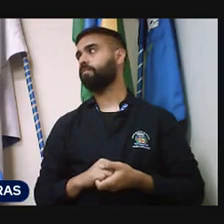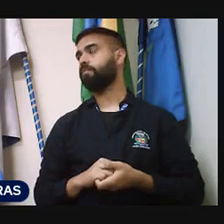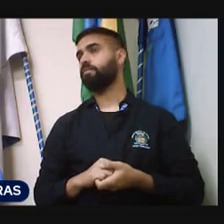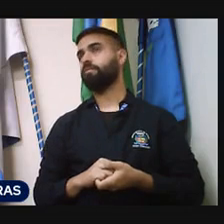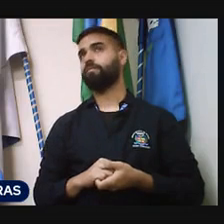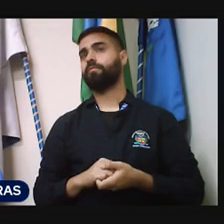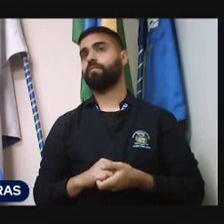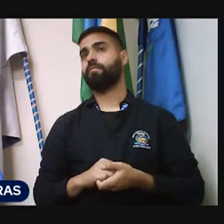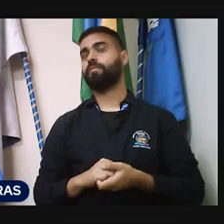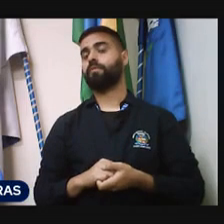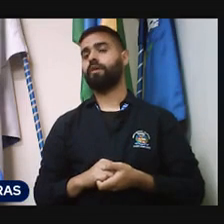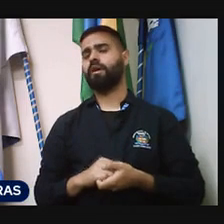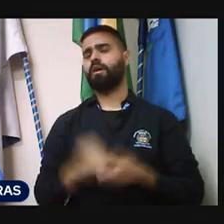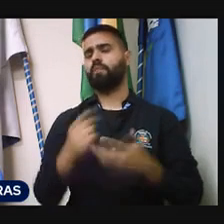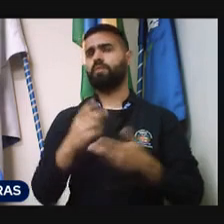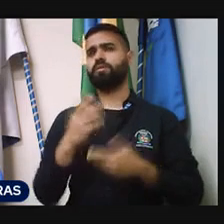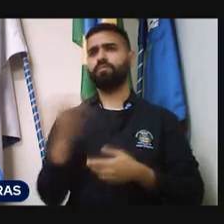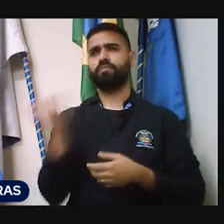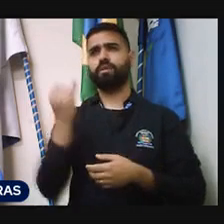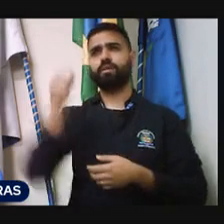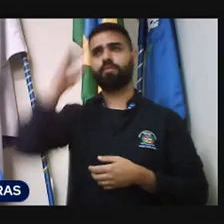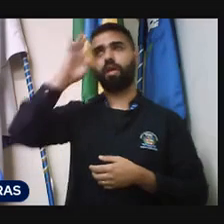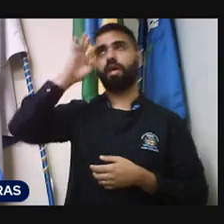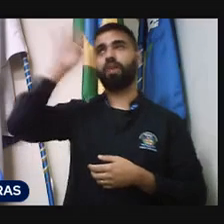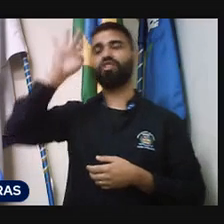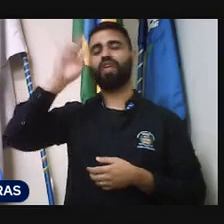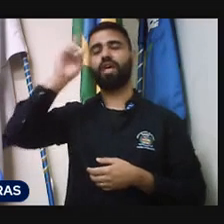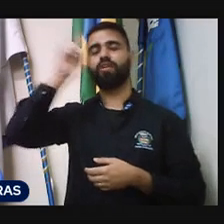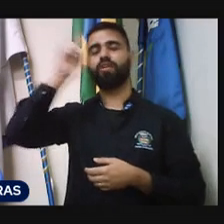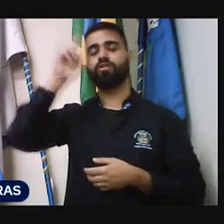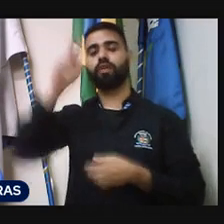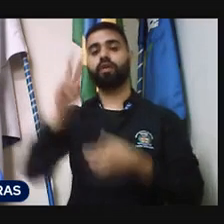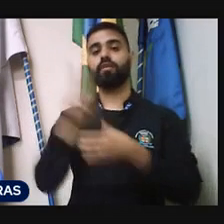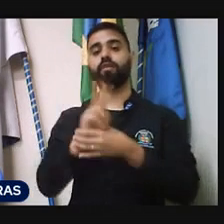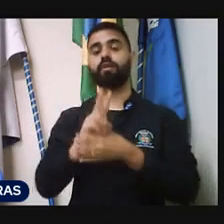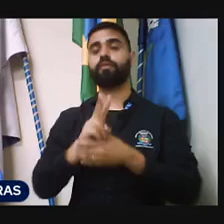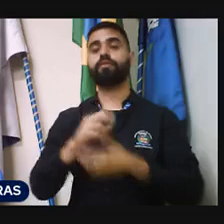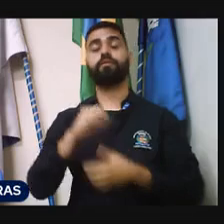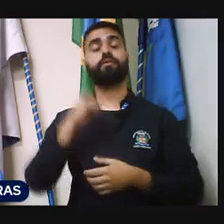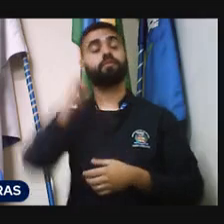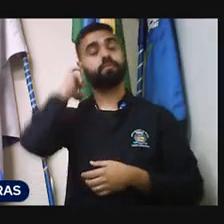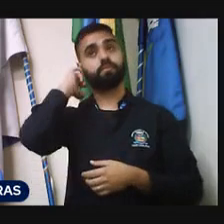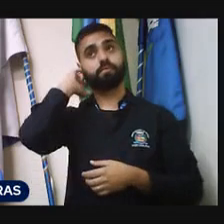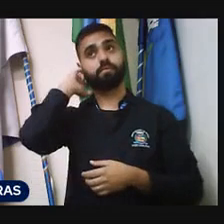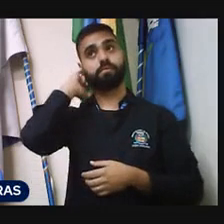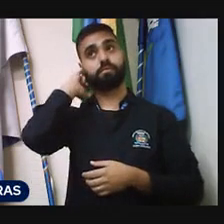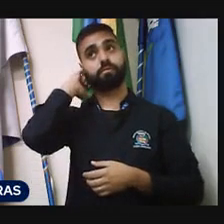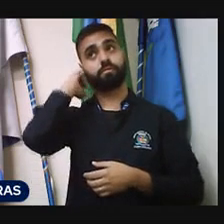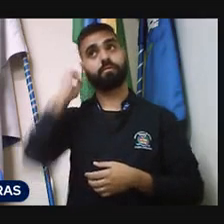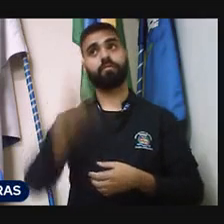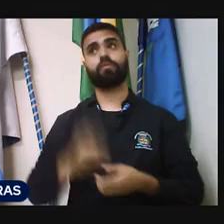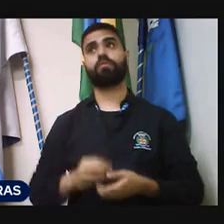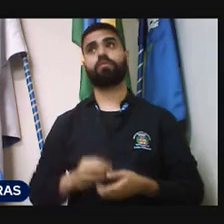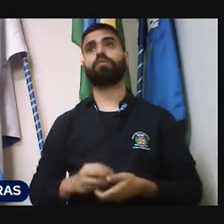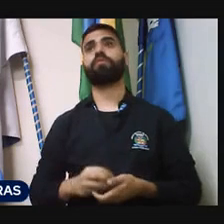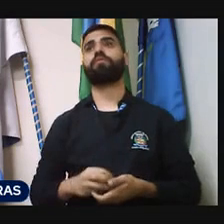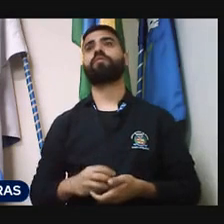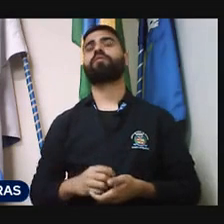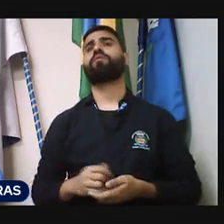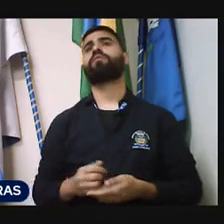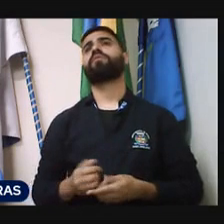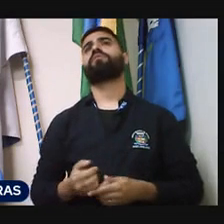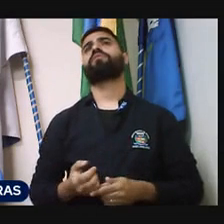a hora de Valença Oi e eu lembro de um retrato que eu